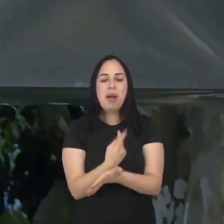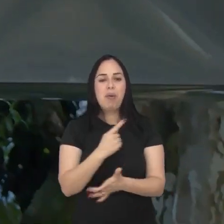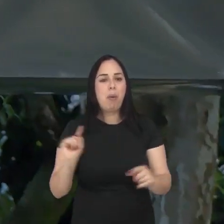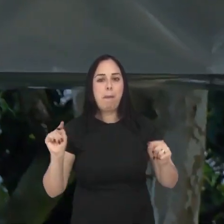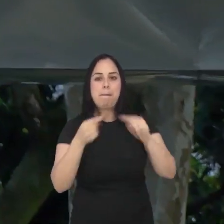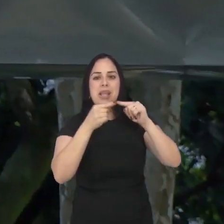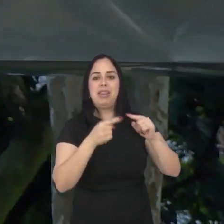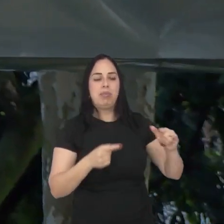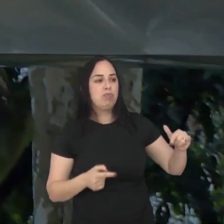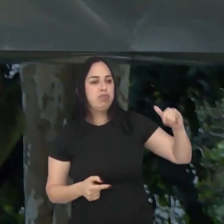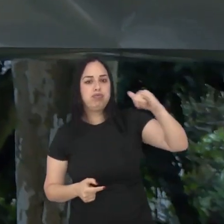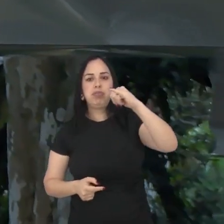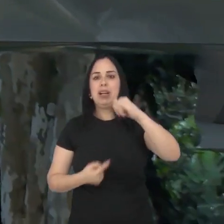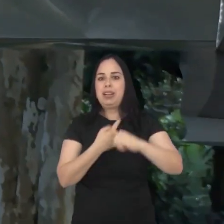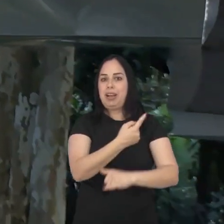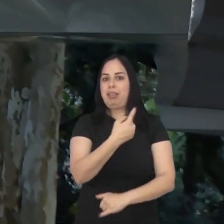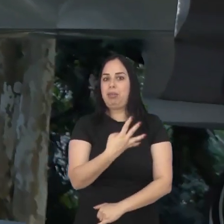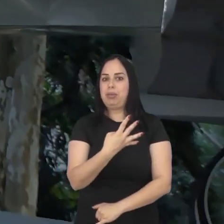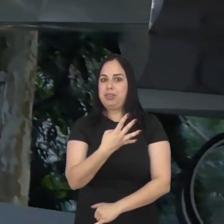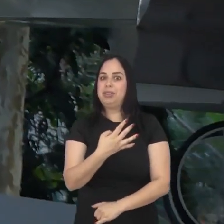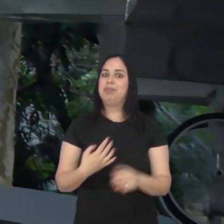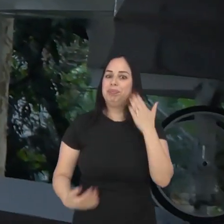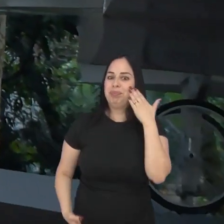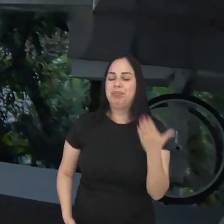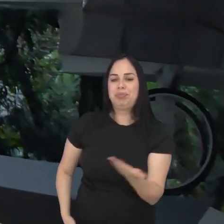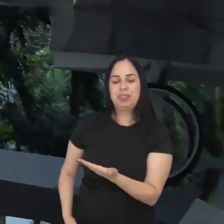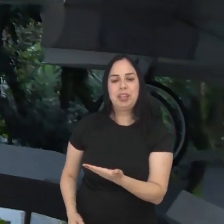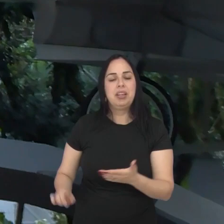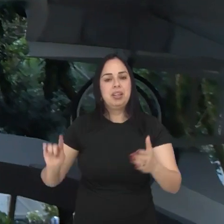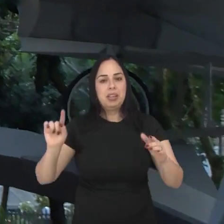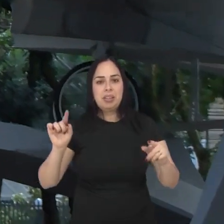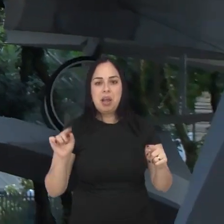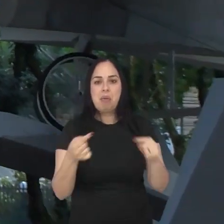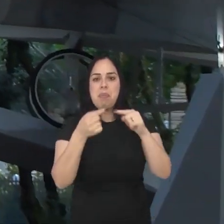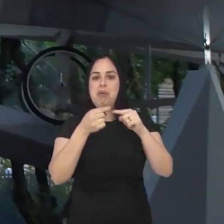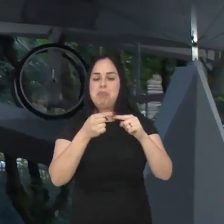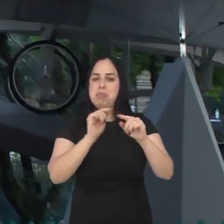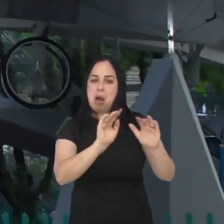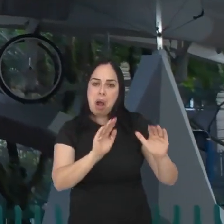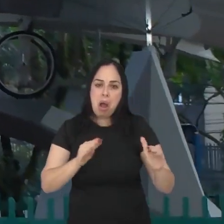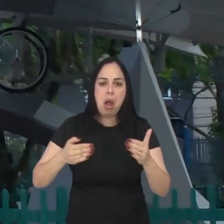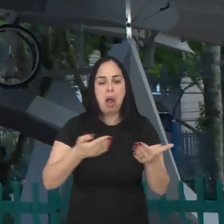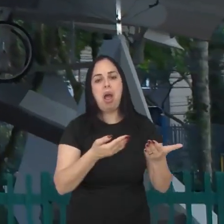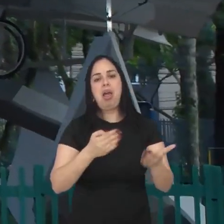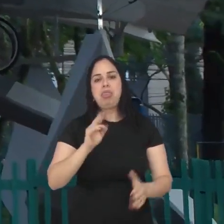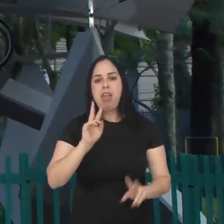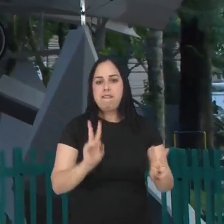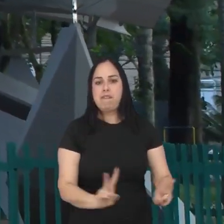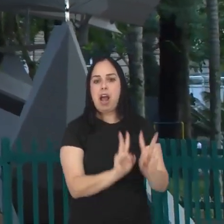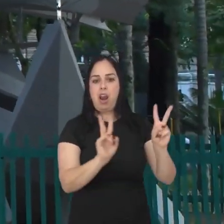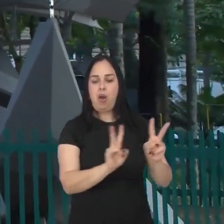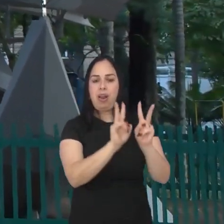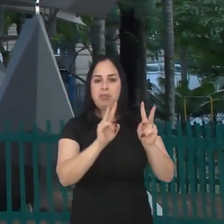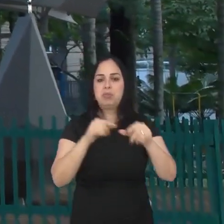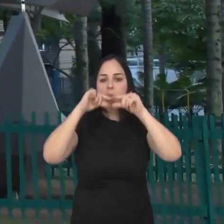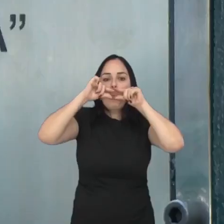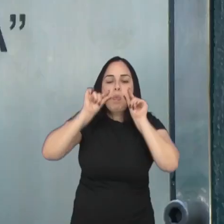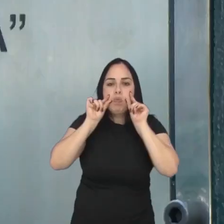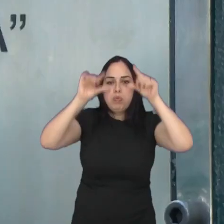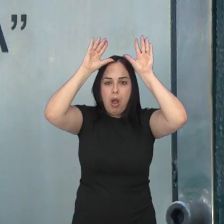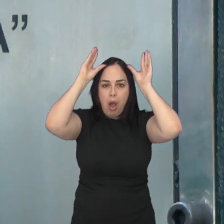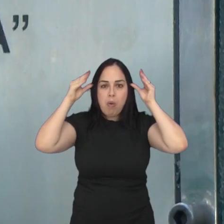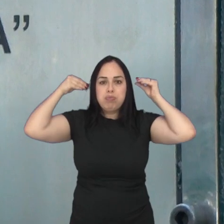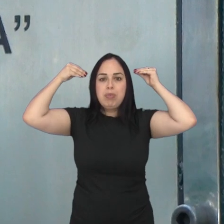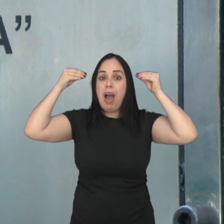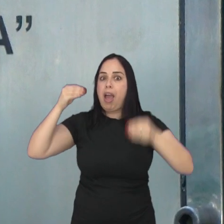realizado por Alberto Santos Dumont, no 14 bis. E o dia é uma forma da FAB reconhecer e valorizar